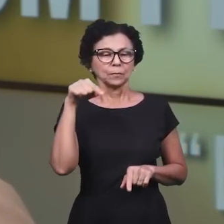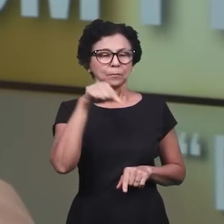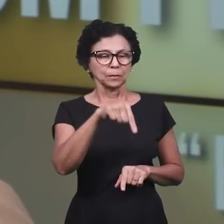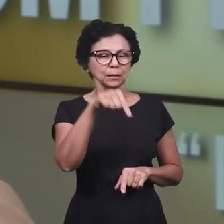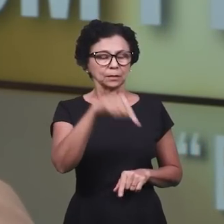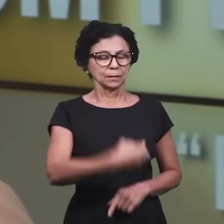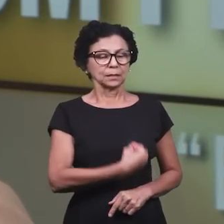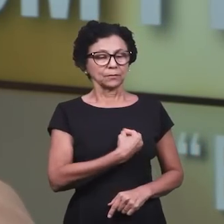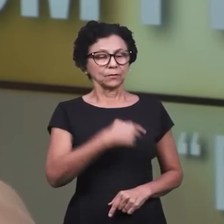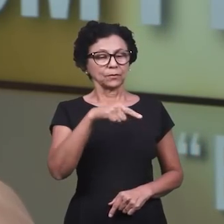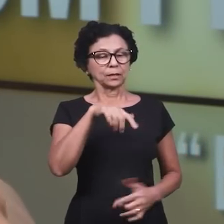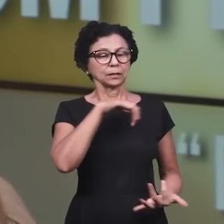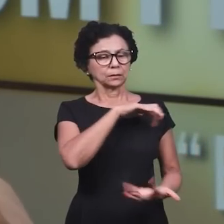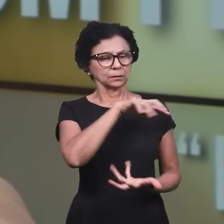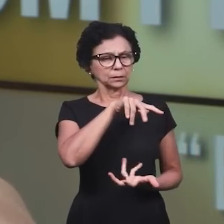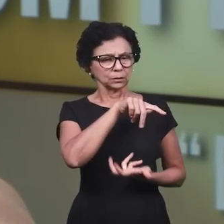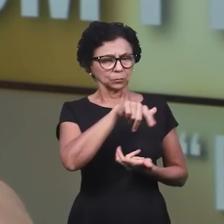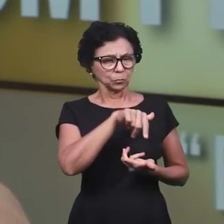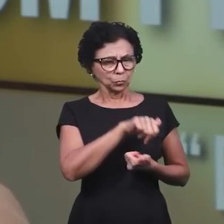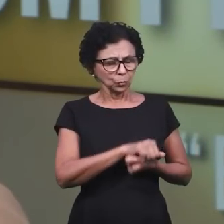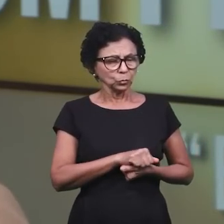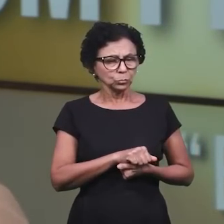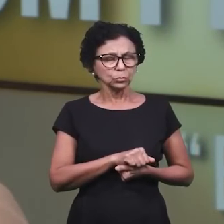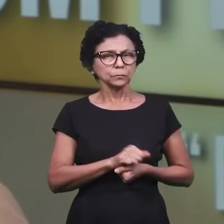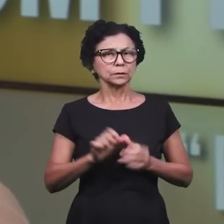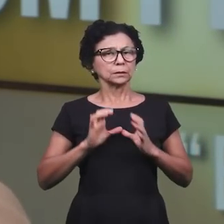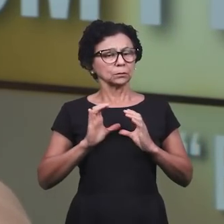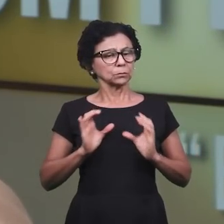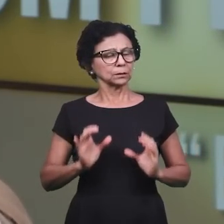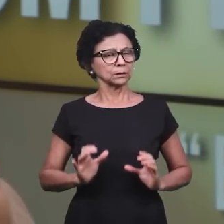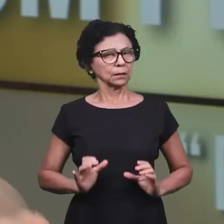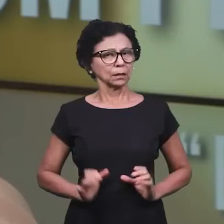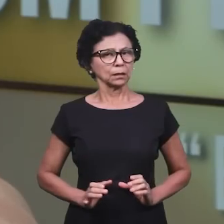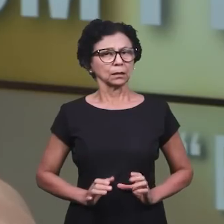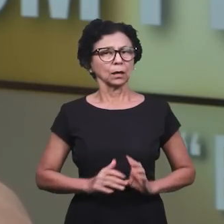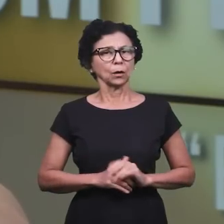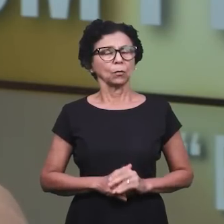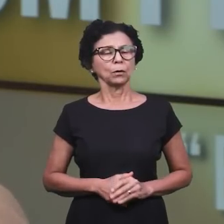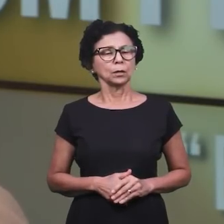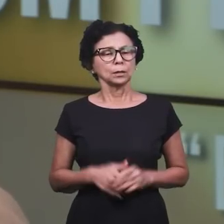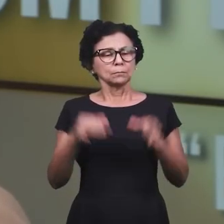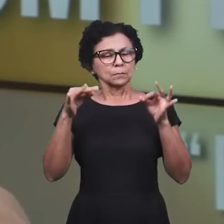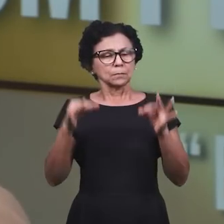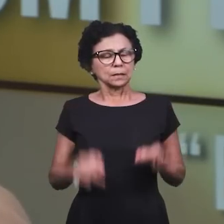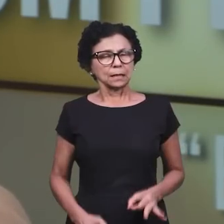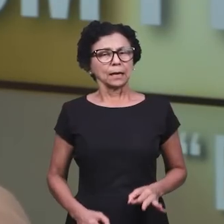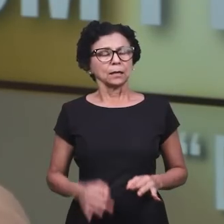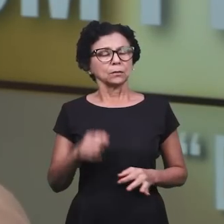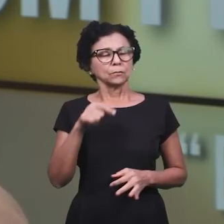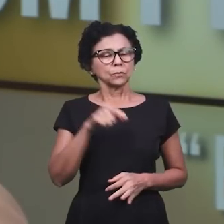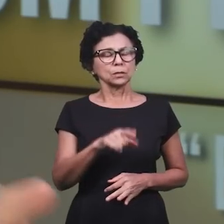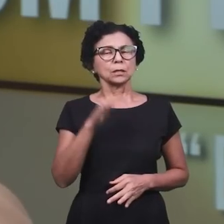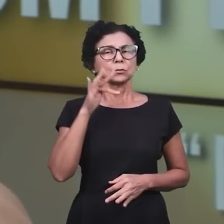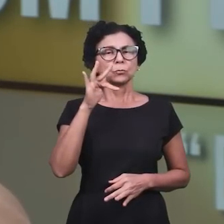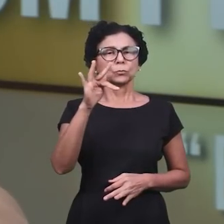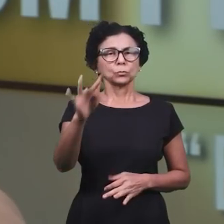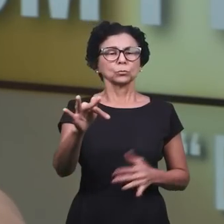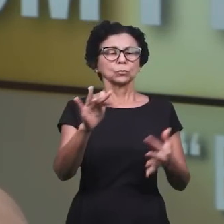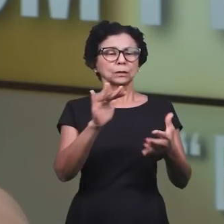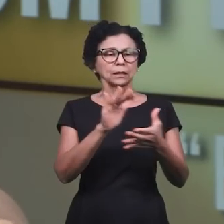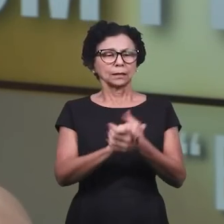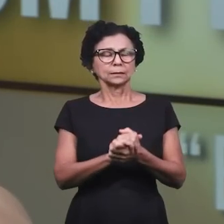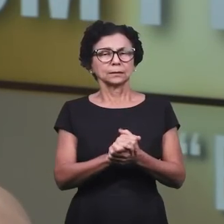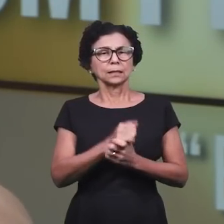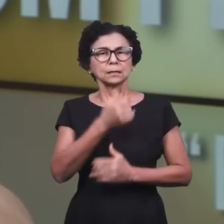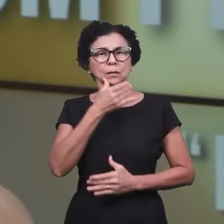para que você cresça e seja um servo, um esposo, uma esposa equilibrada, Muito bom. direcionada Muito